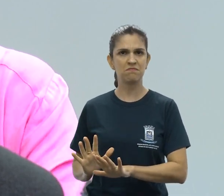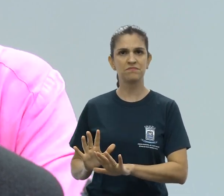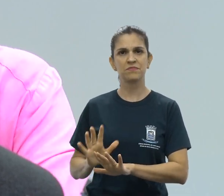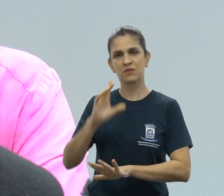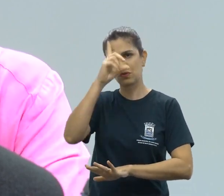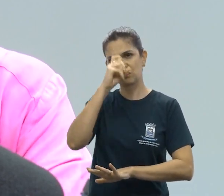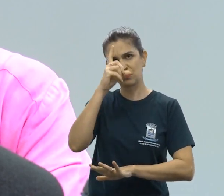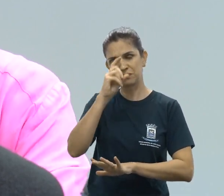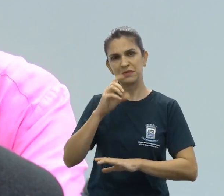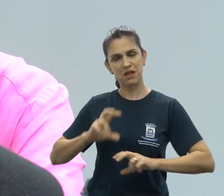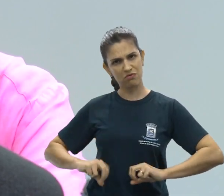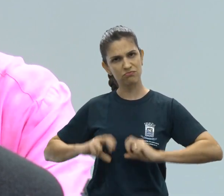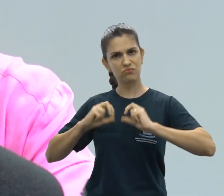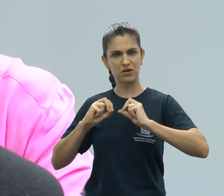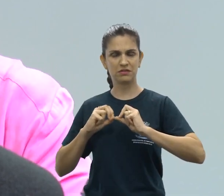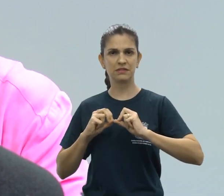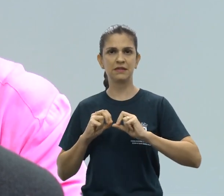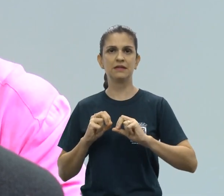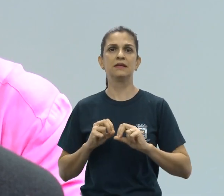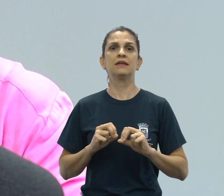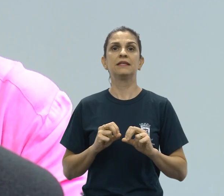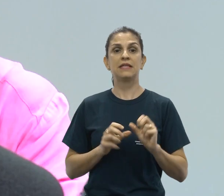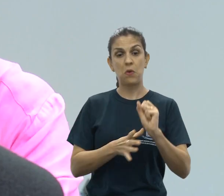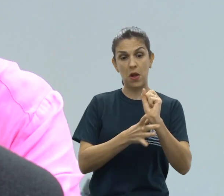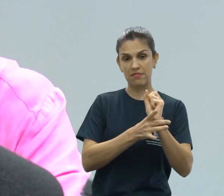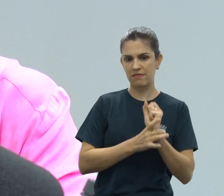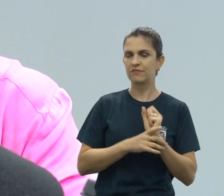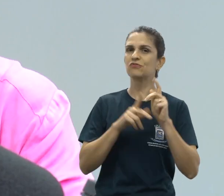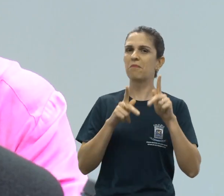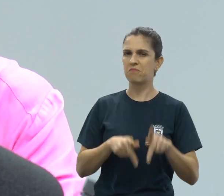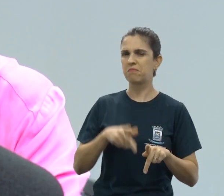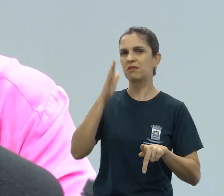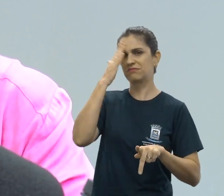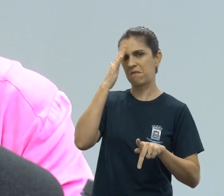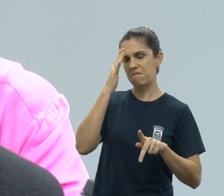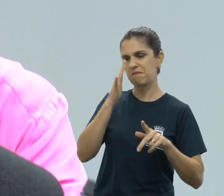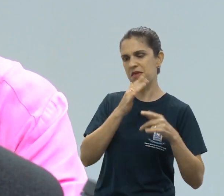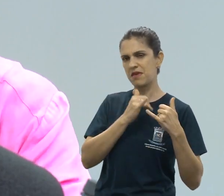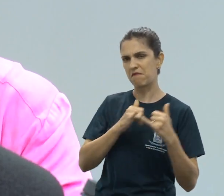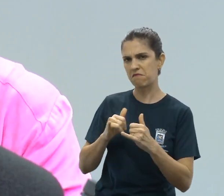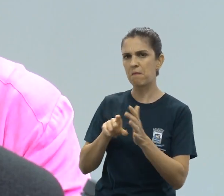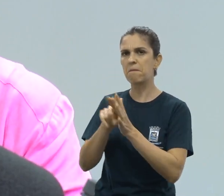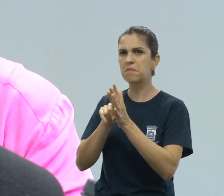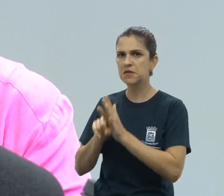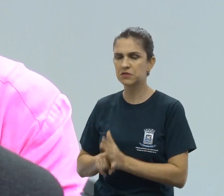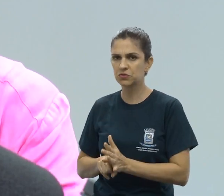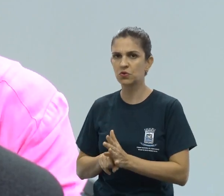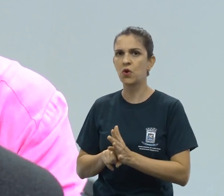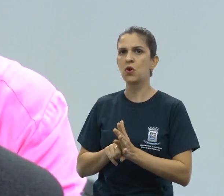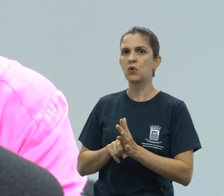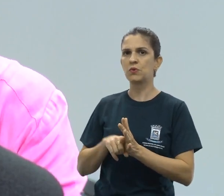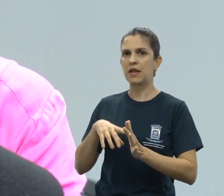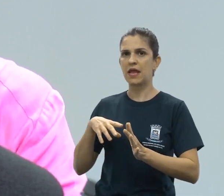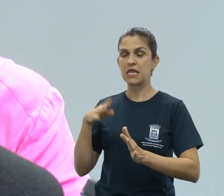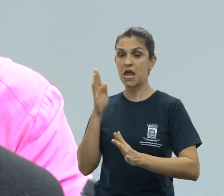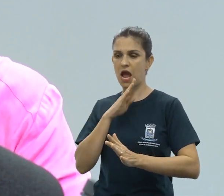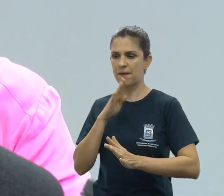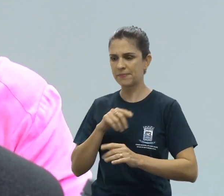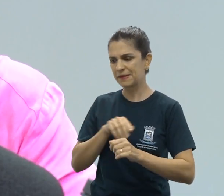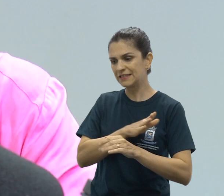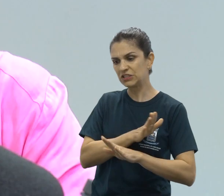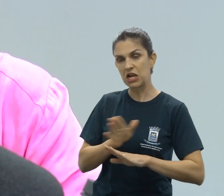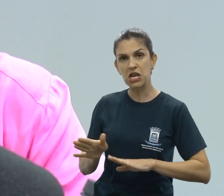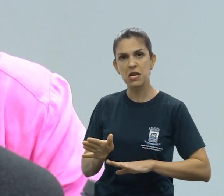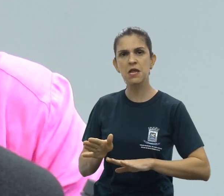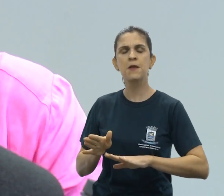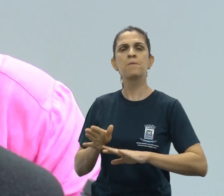Pública entrou junto nesse circuito e organizou o reparo deste aparelho na tutela coletiva